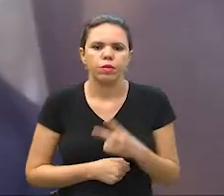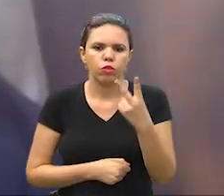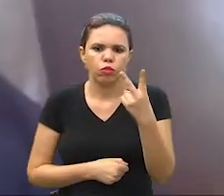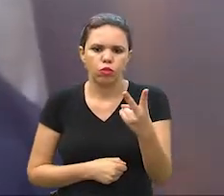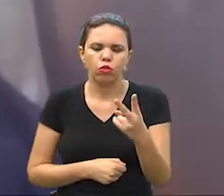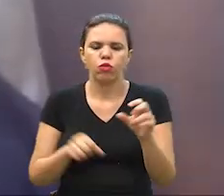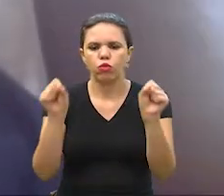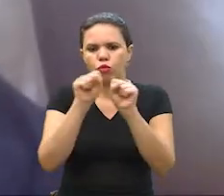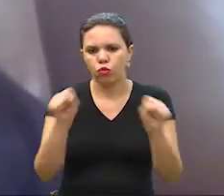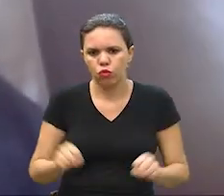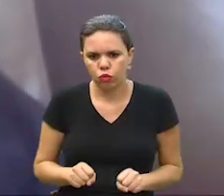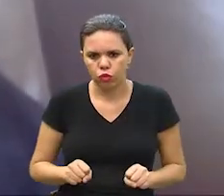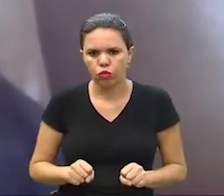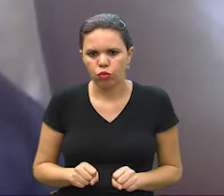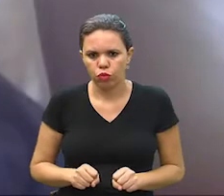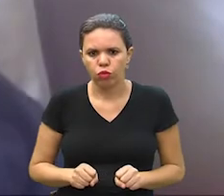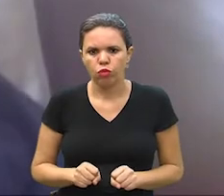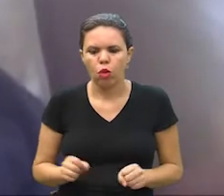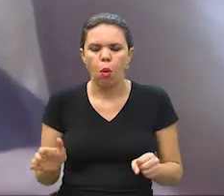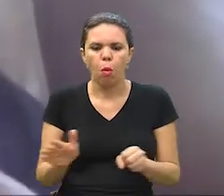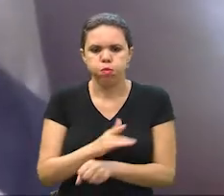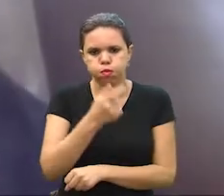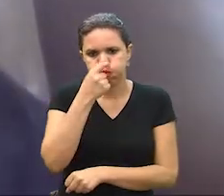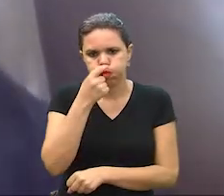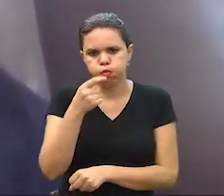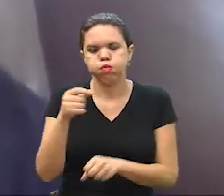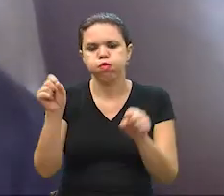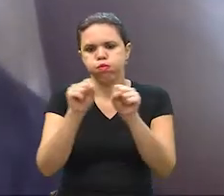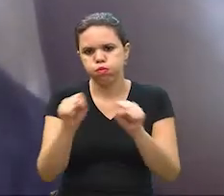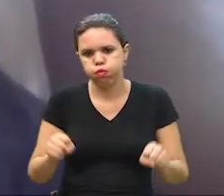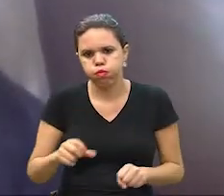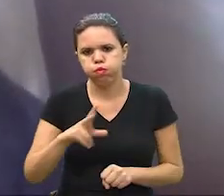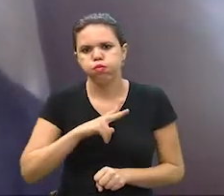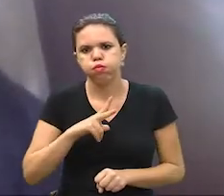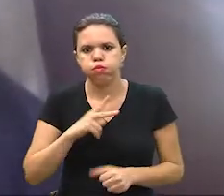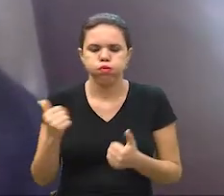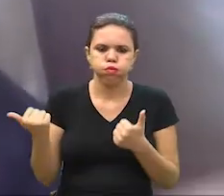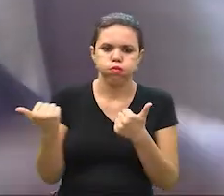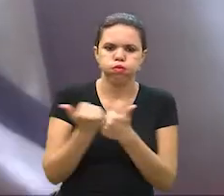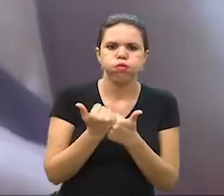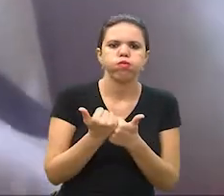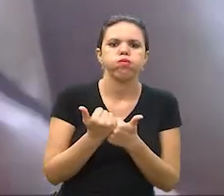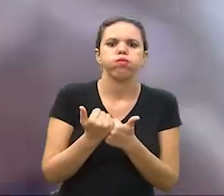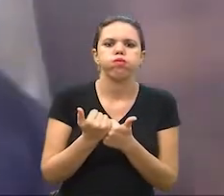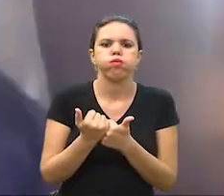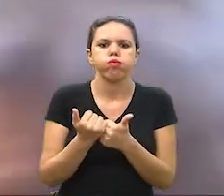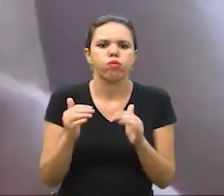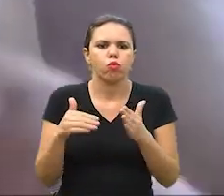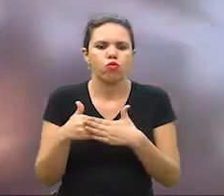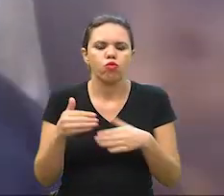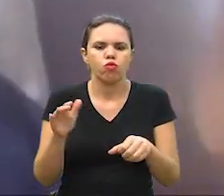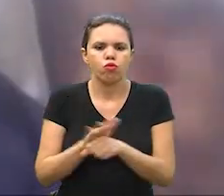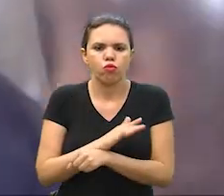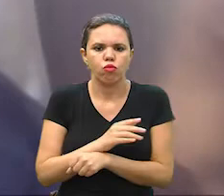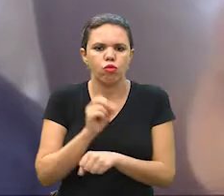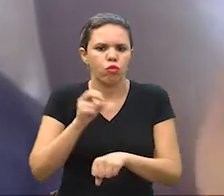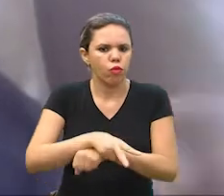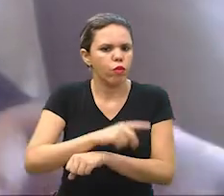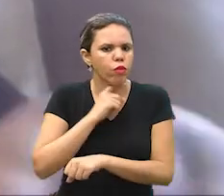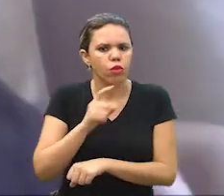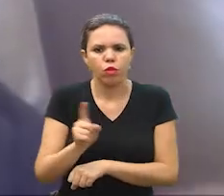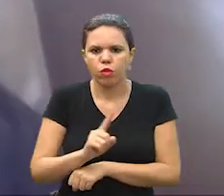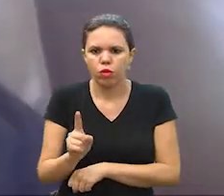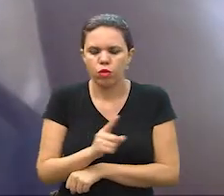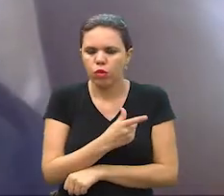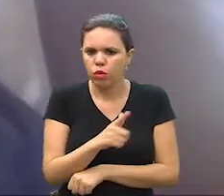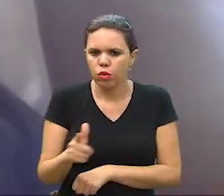2 sistemas, porque os 2 estão no pré-colapso. Tanto o sistema privado suplementar, que estão com as portas lotadas e não tem vaga para ninguém. Não é